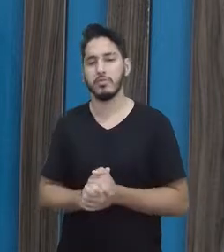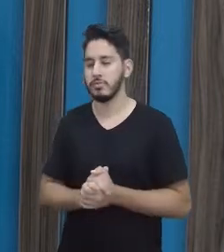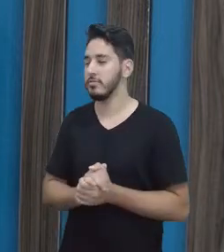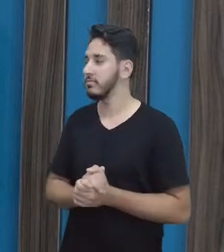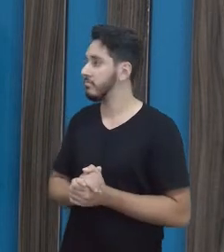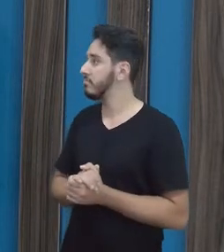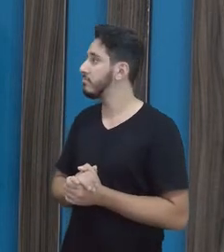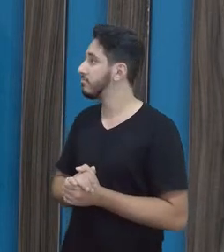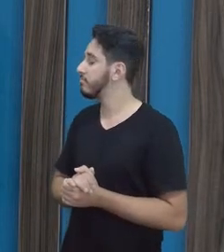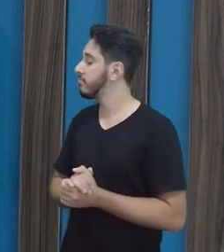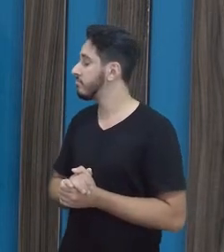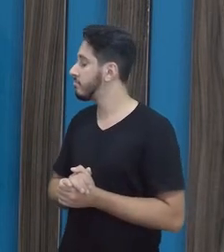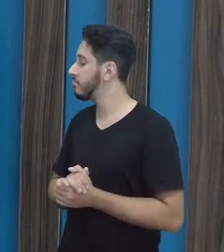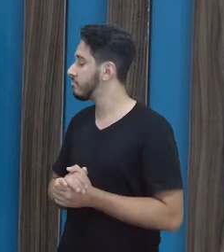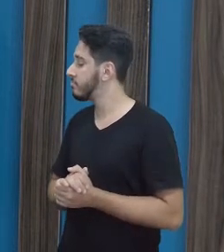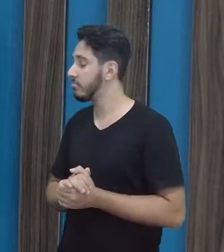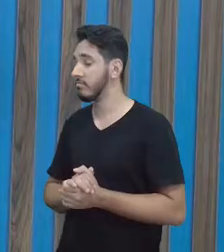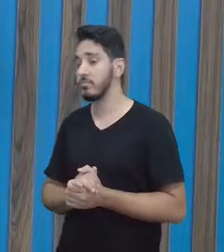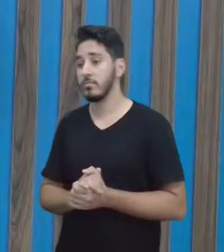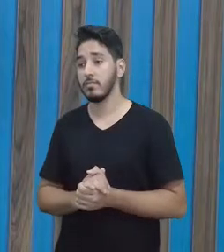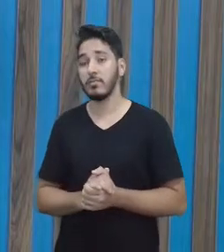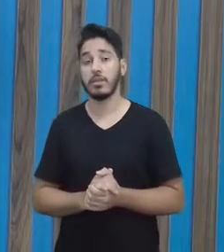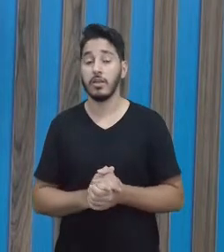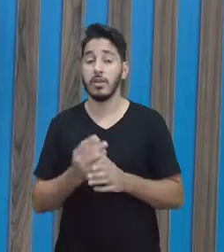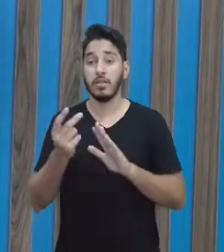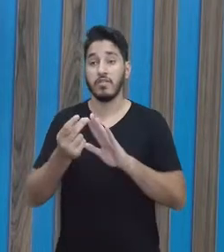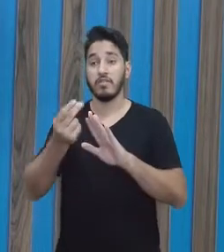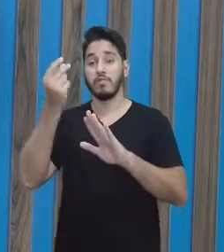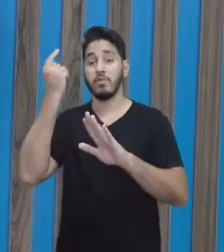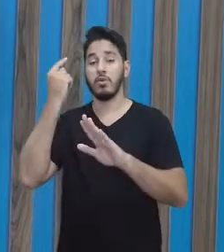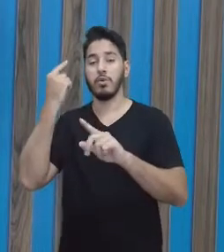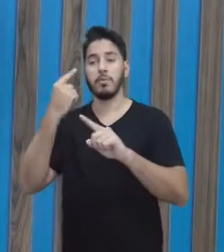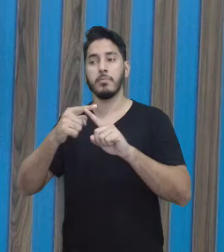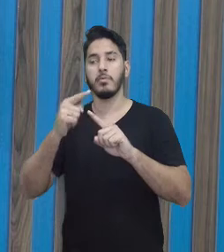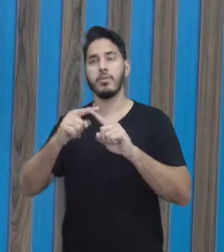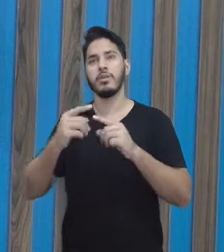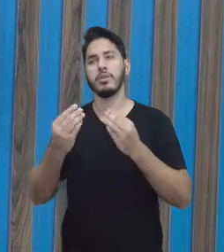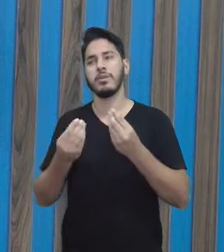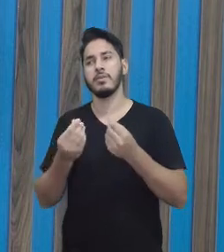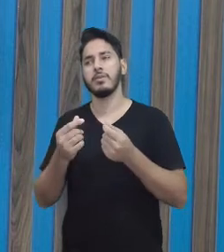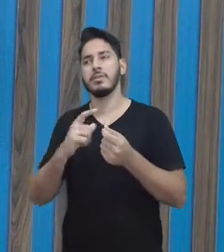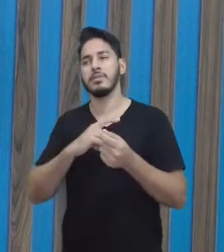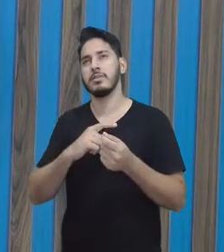é. Ele foi, né? Porque ele teve um